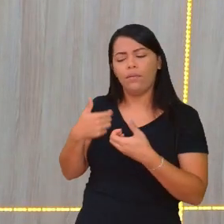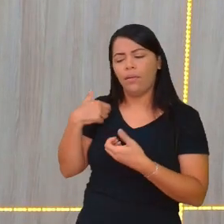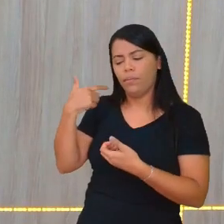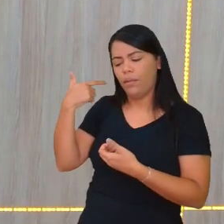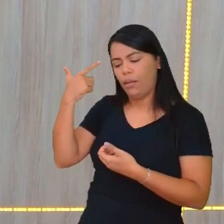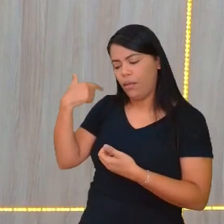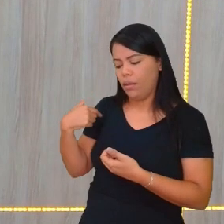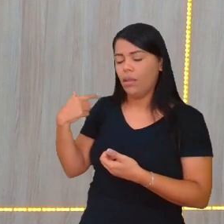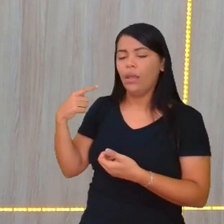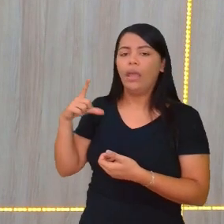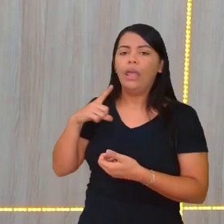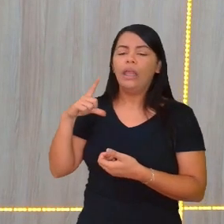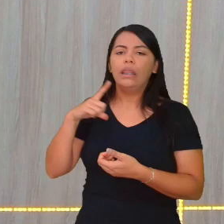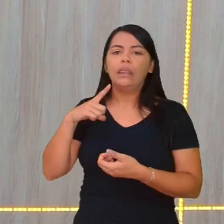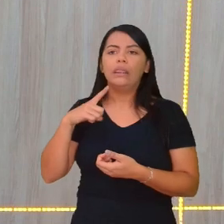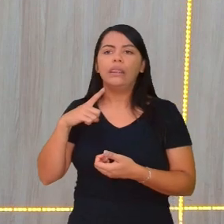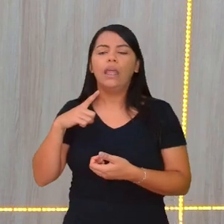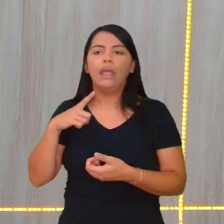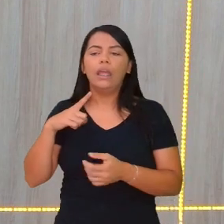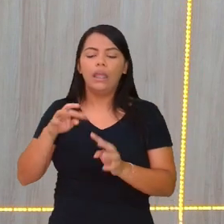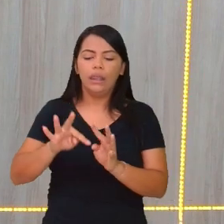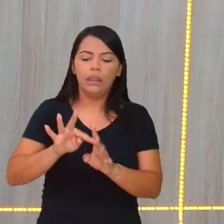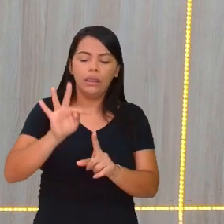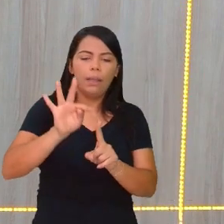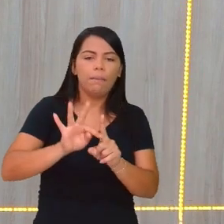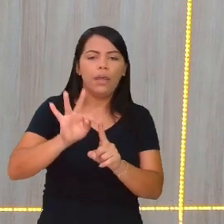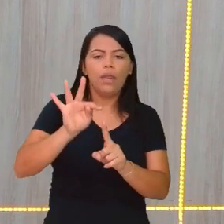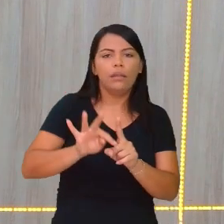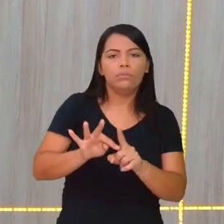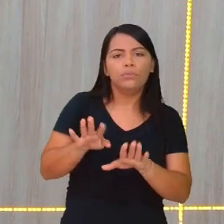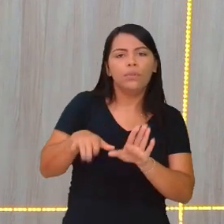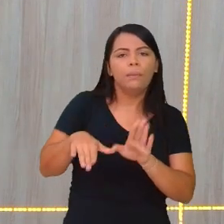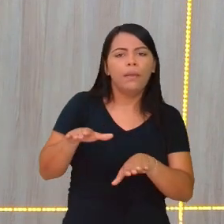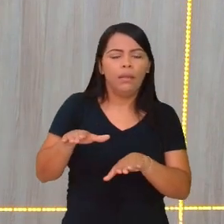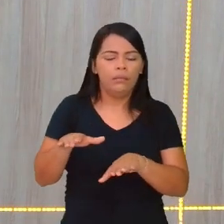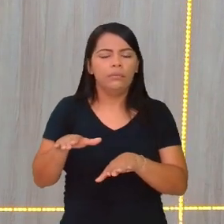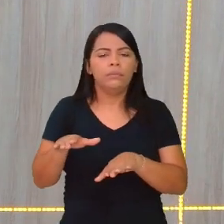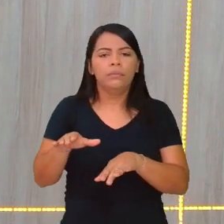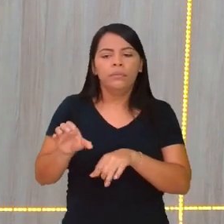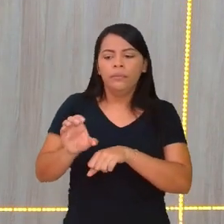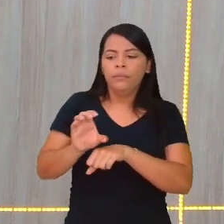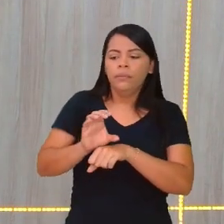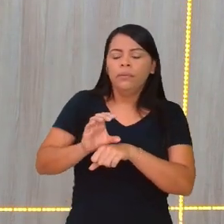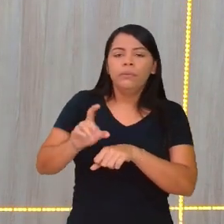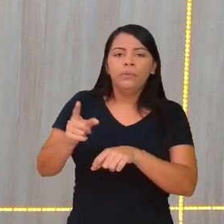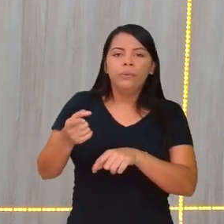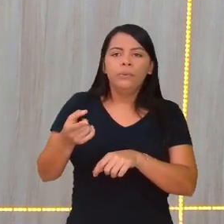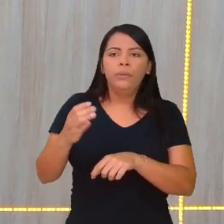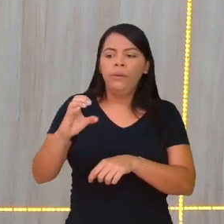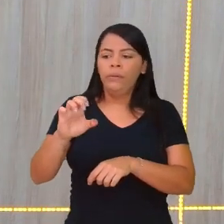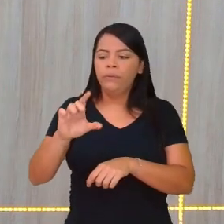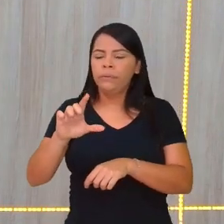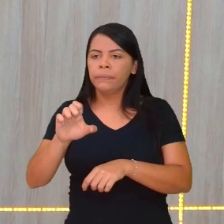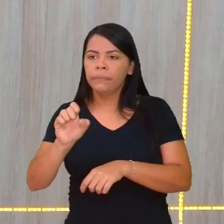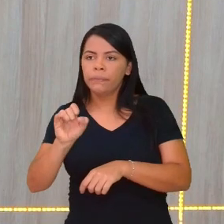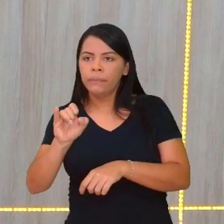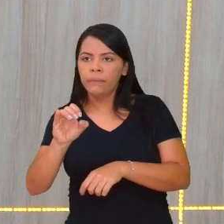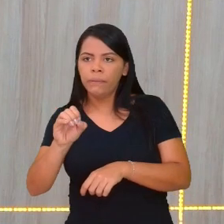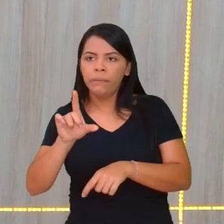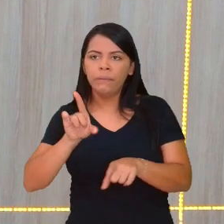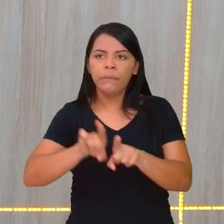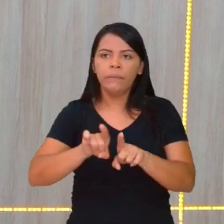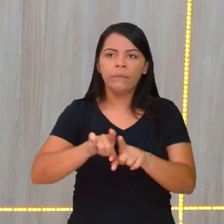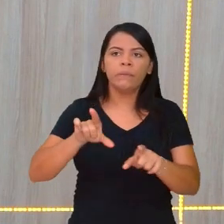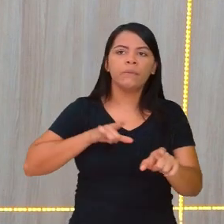escrito temperatura média em graus Celsius. E qual é a outra afirmação? Precipitação